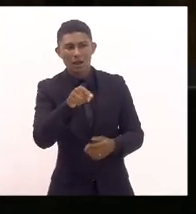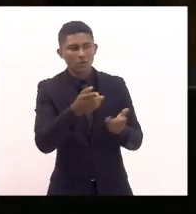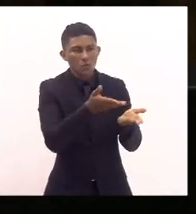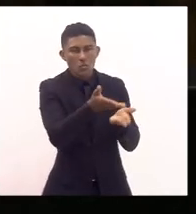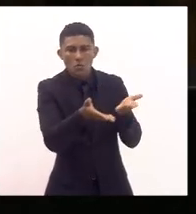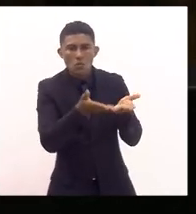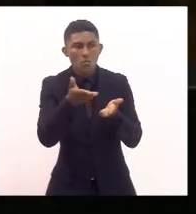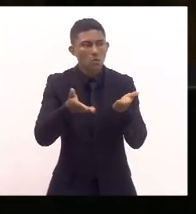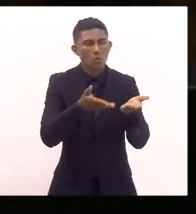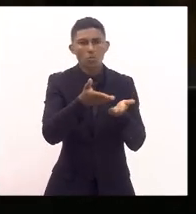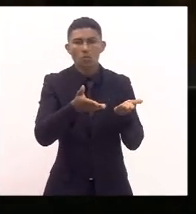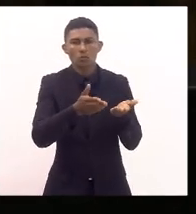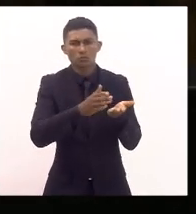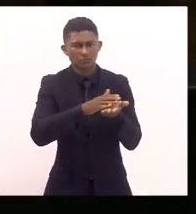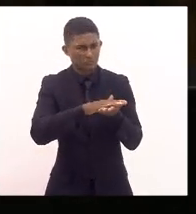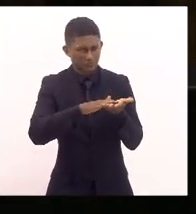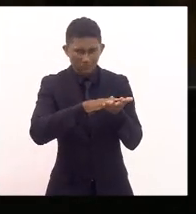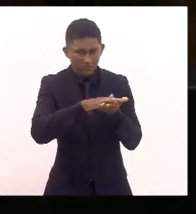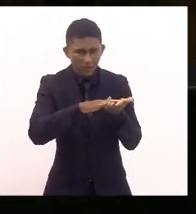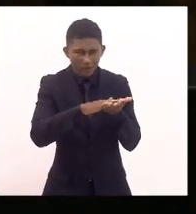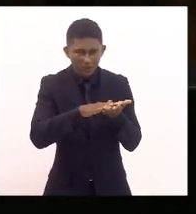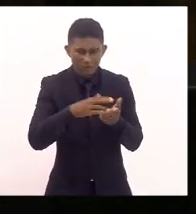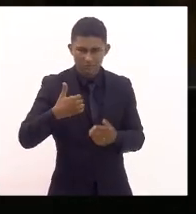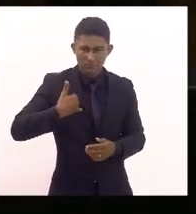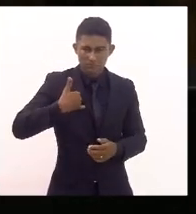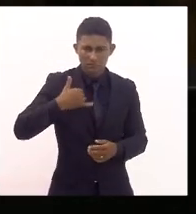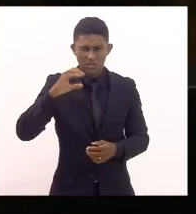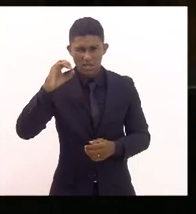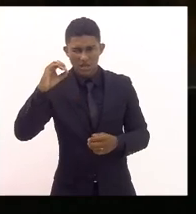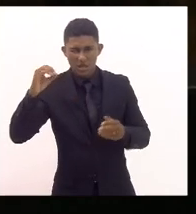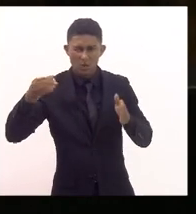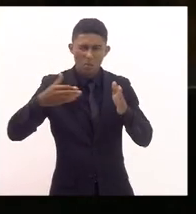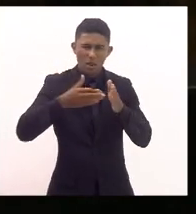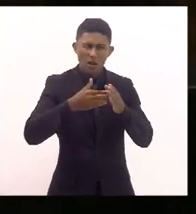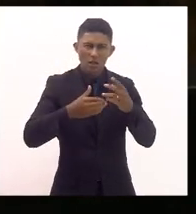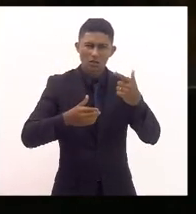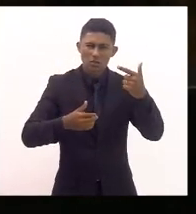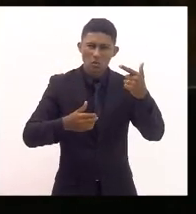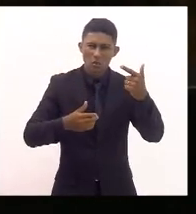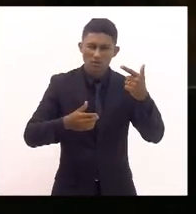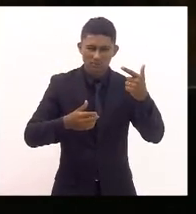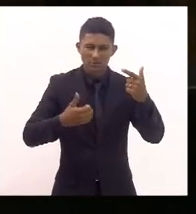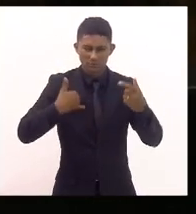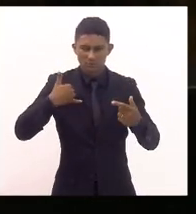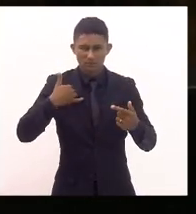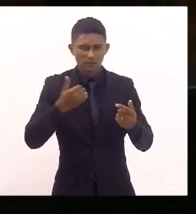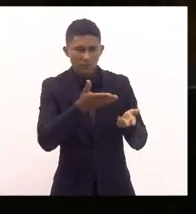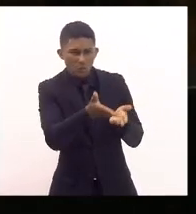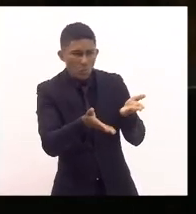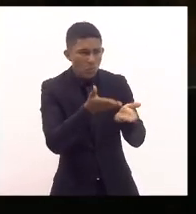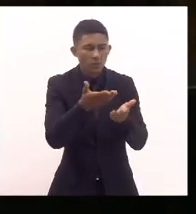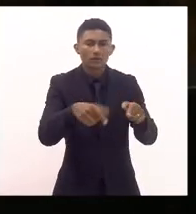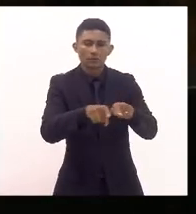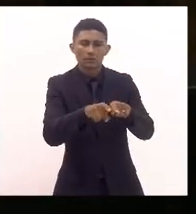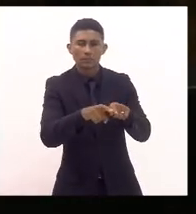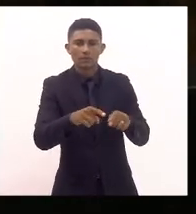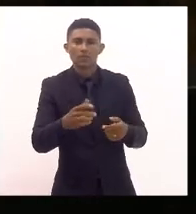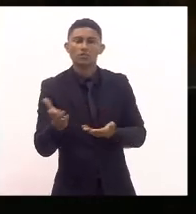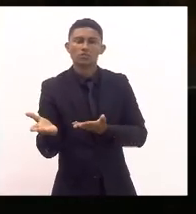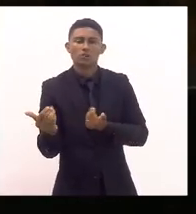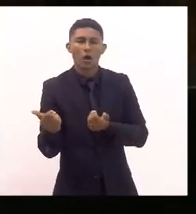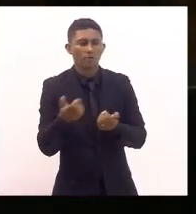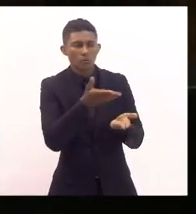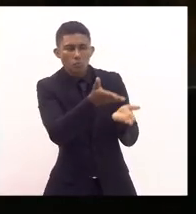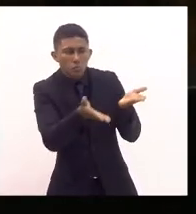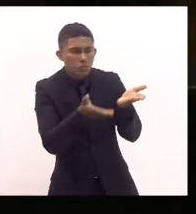desde a sua tenra idade na primeira infância não é na sua na sua adolescência nós não